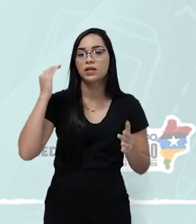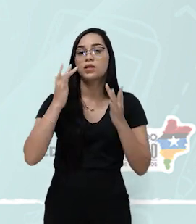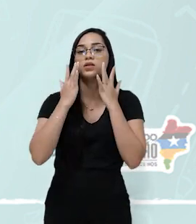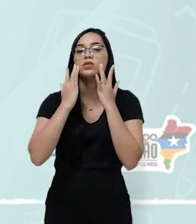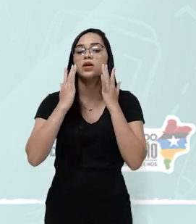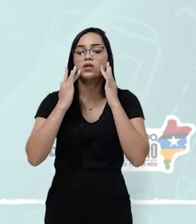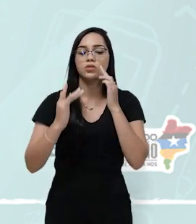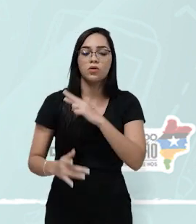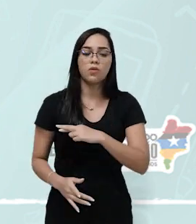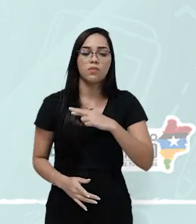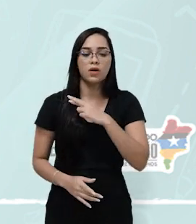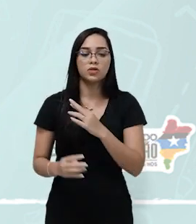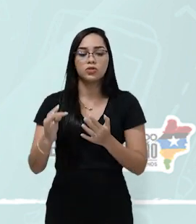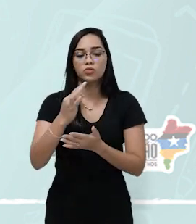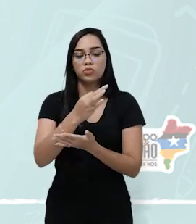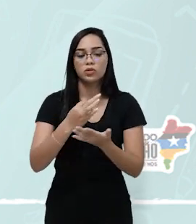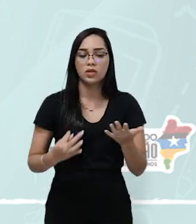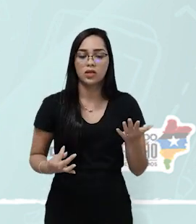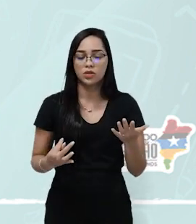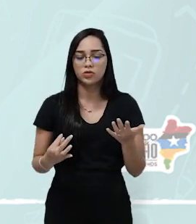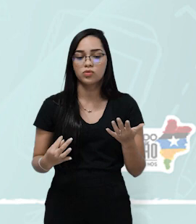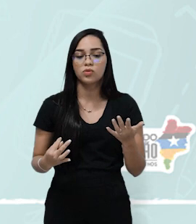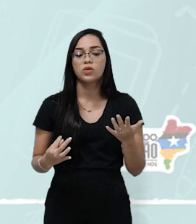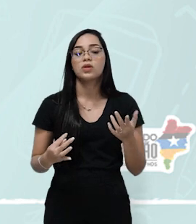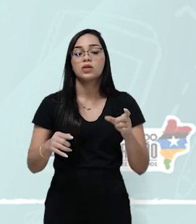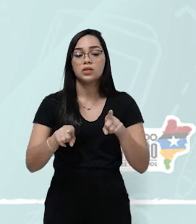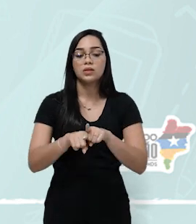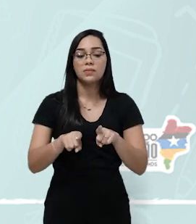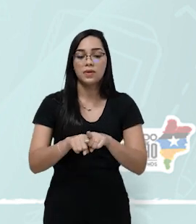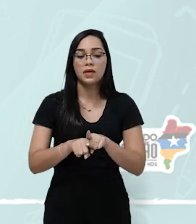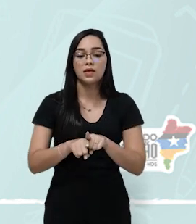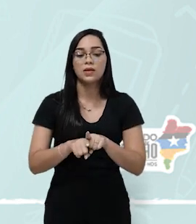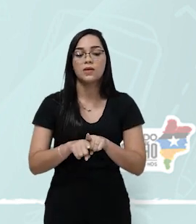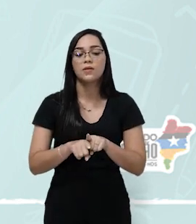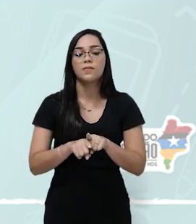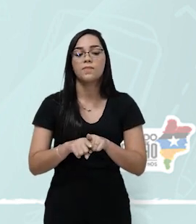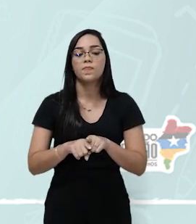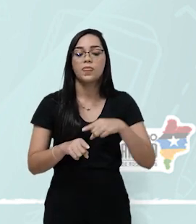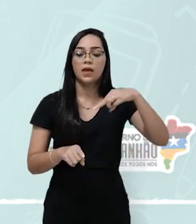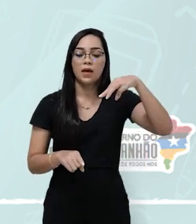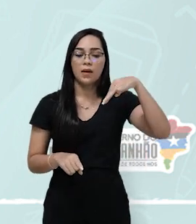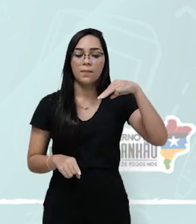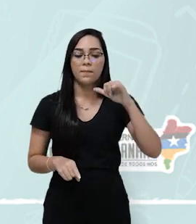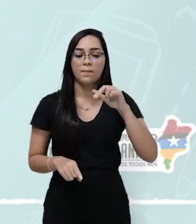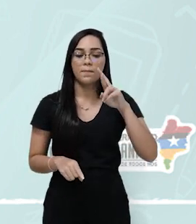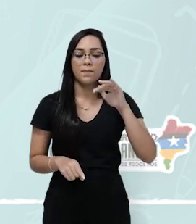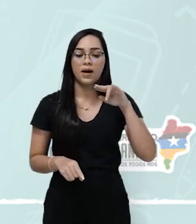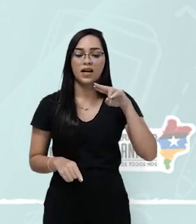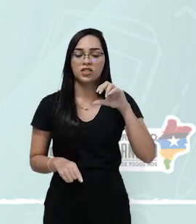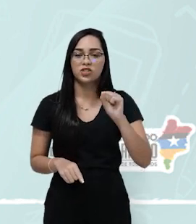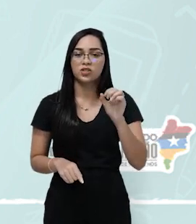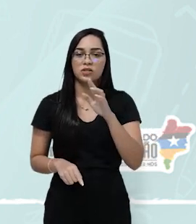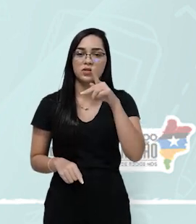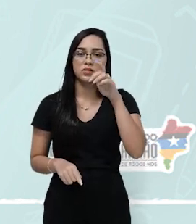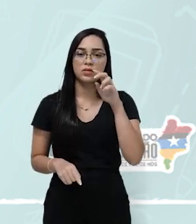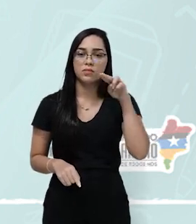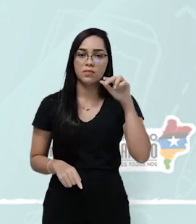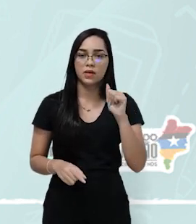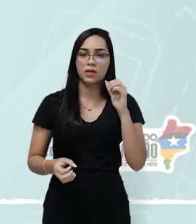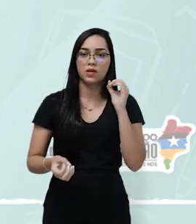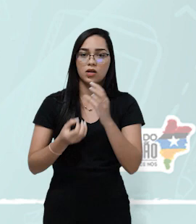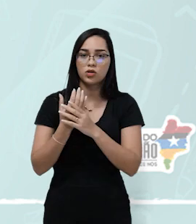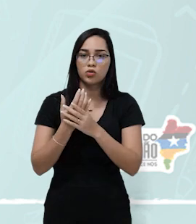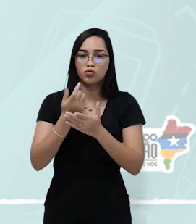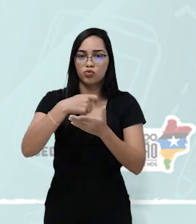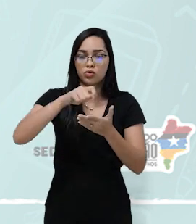Teatro romântico, o texto teatral em si e Martins Pena, nós vamos falar desse autor de texto teatral,